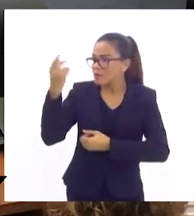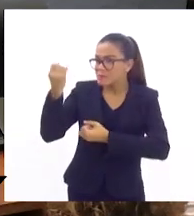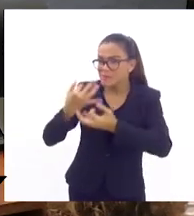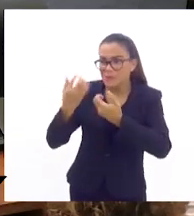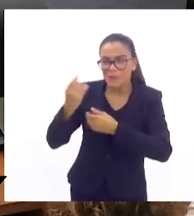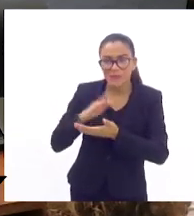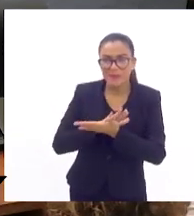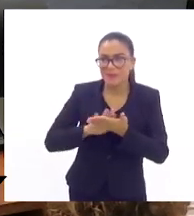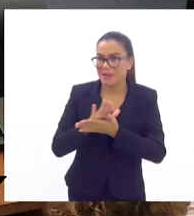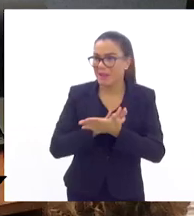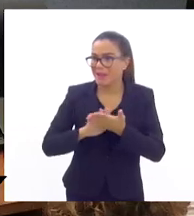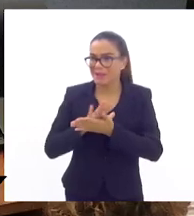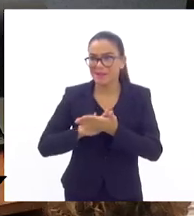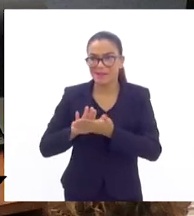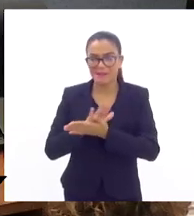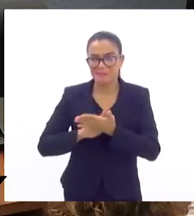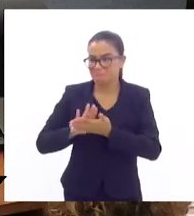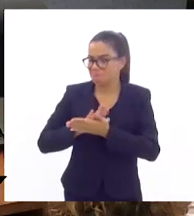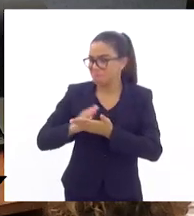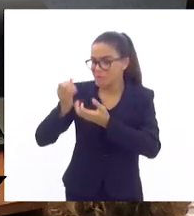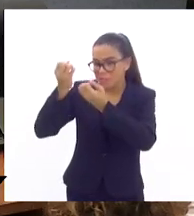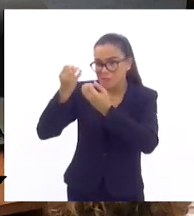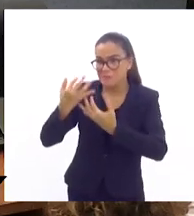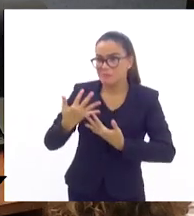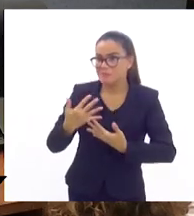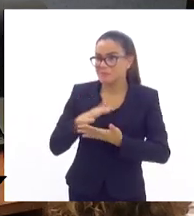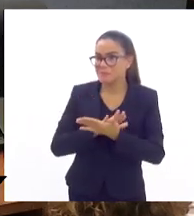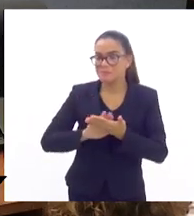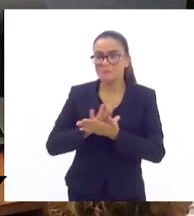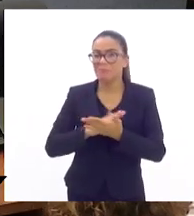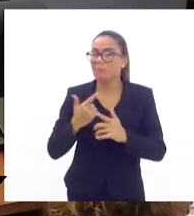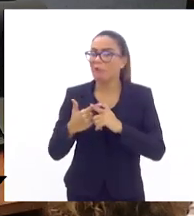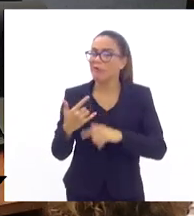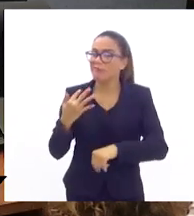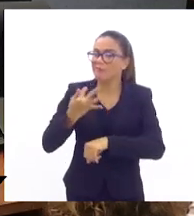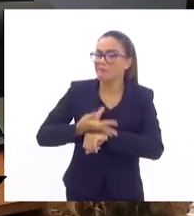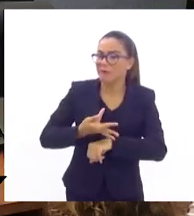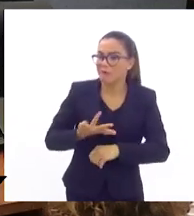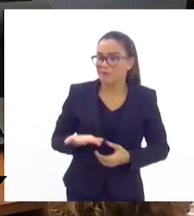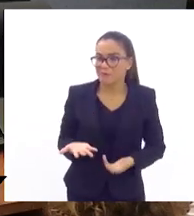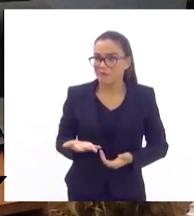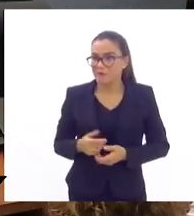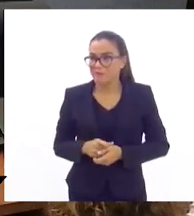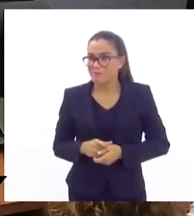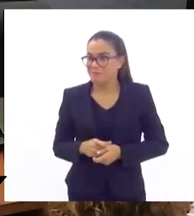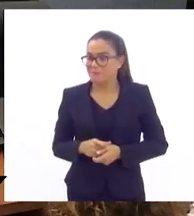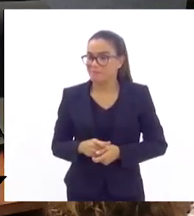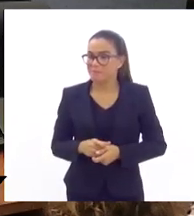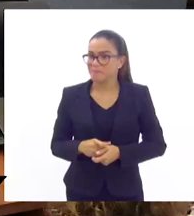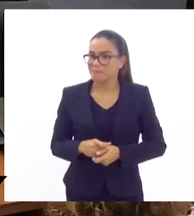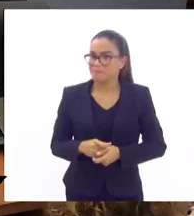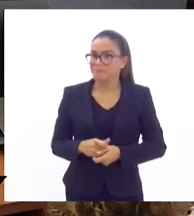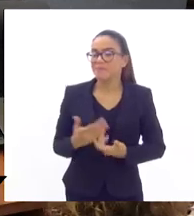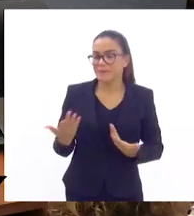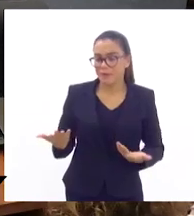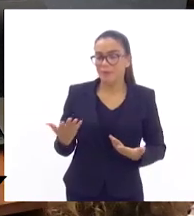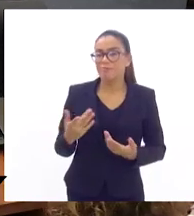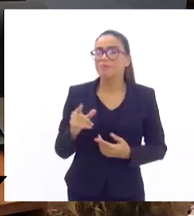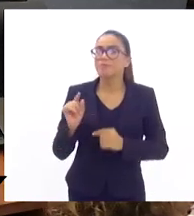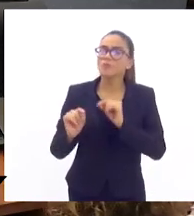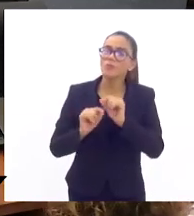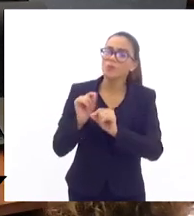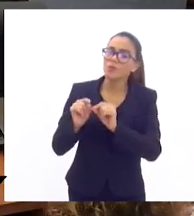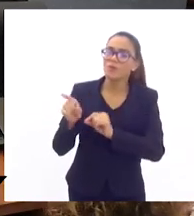da comissão, eu não recebi nenhuma justificativa do presidente, porque ele não pôde estar presente. Então, o que você